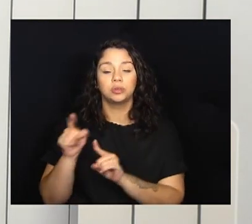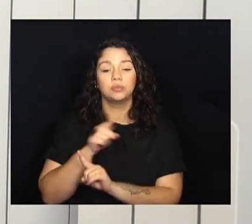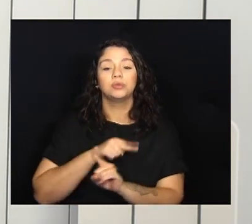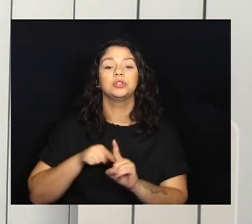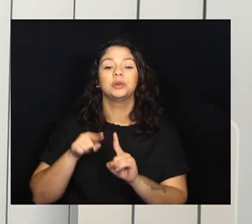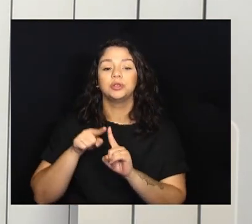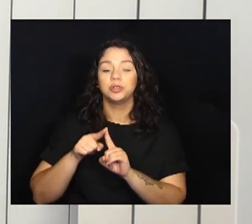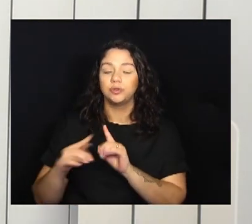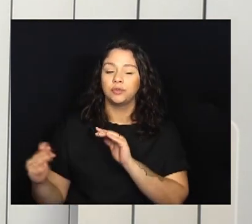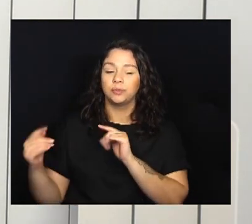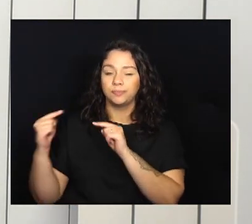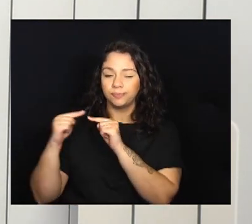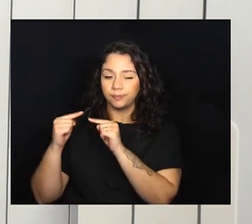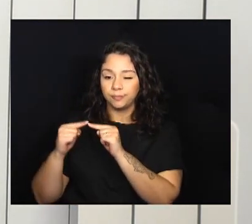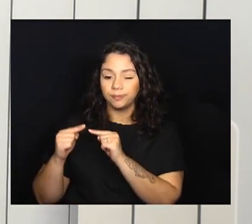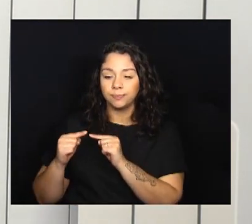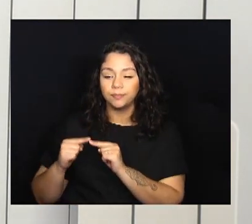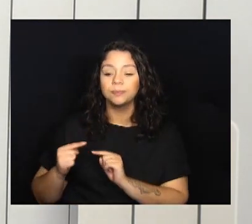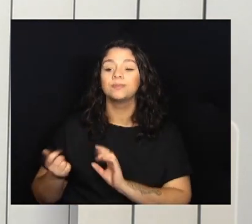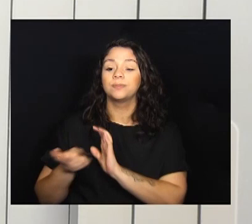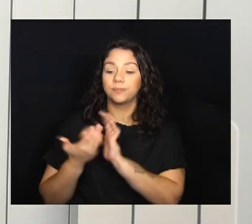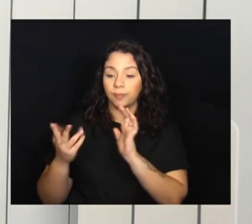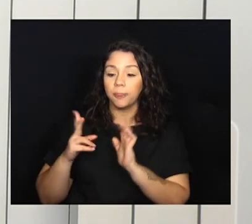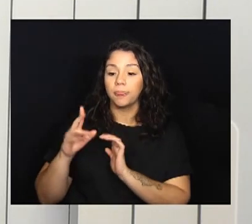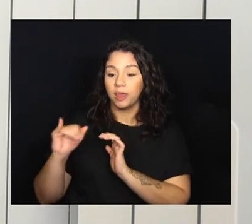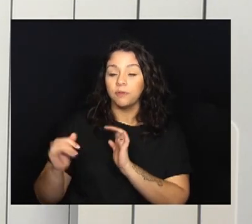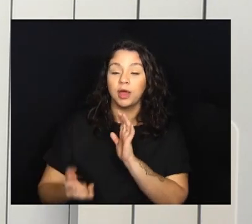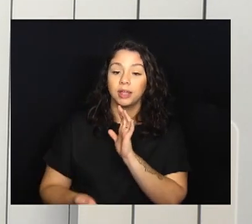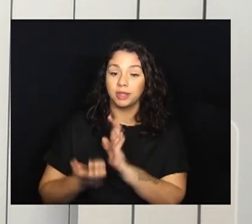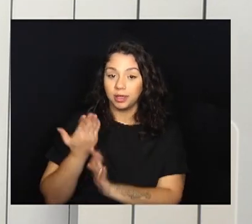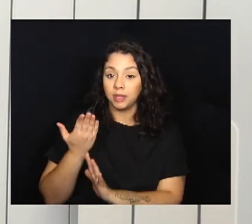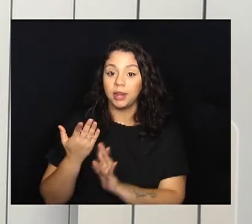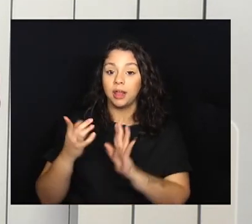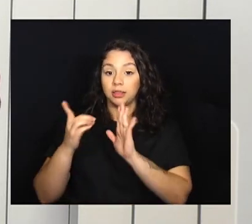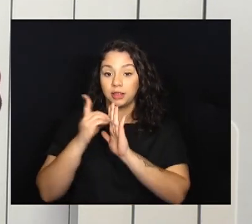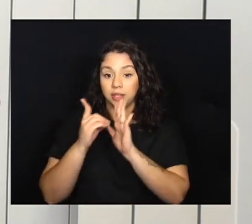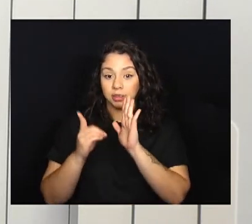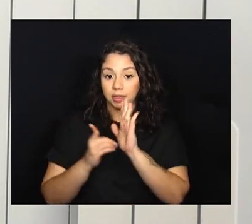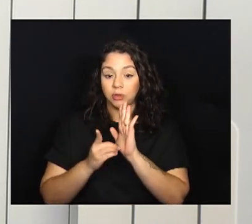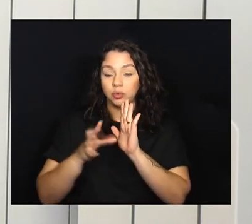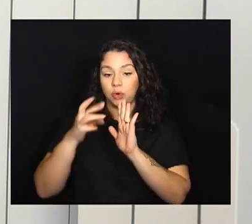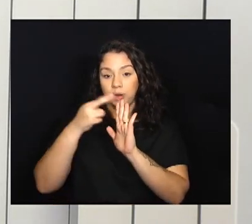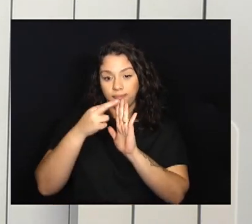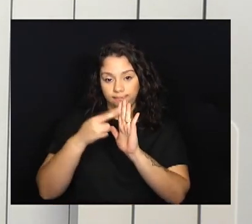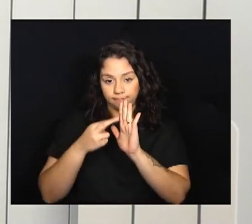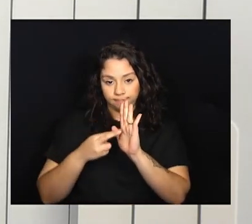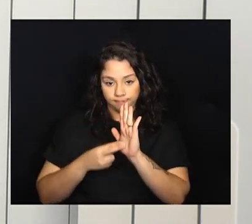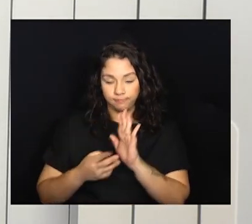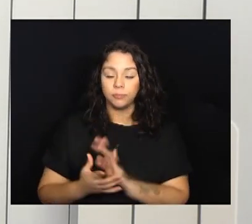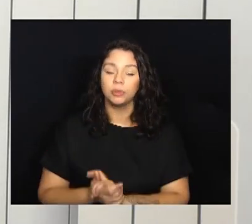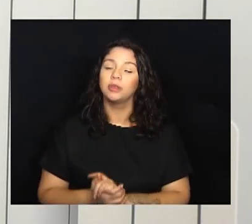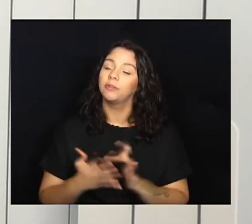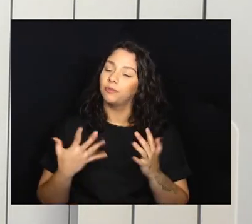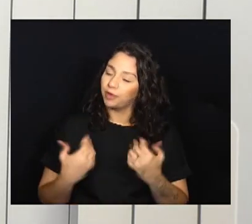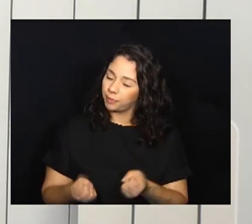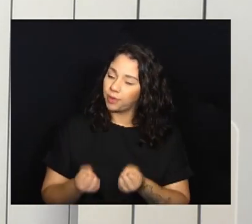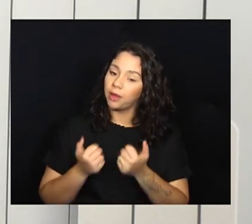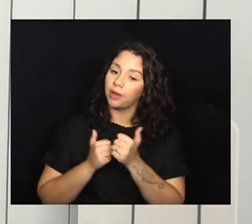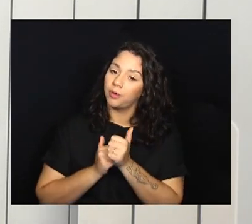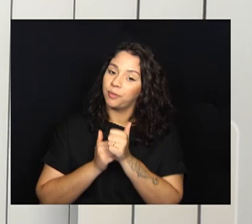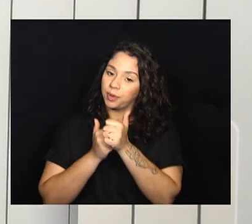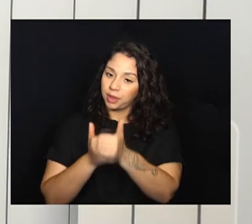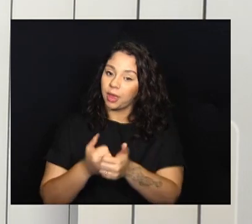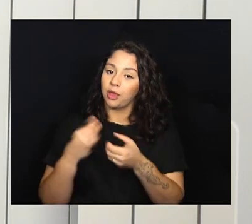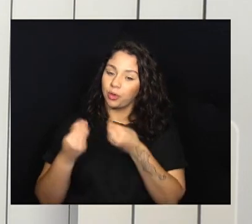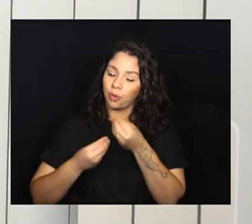acordo com os critérios que serão estabelecidos no decreto regulamentador. A gente vai acompanhar então os trâmites